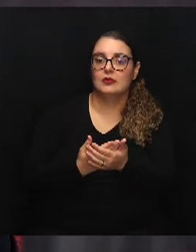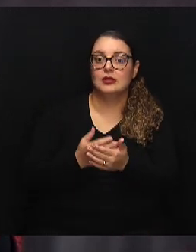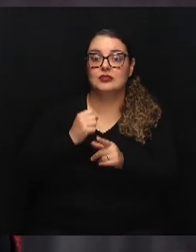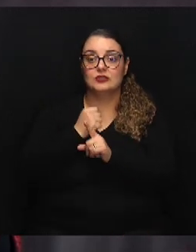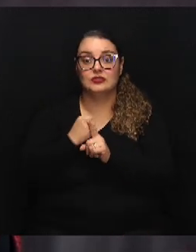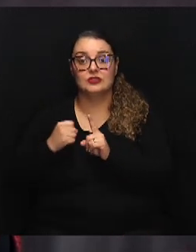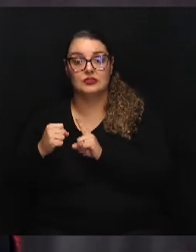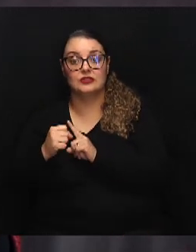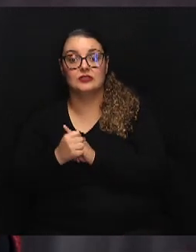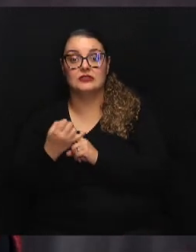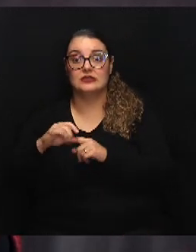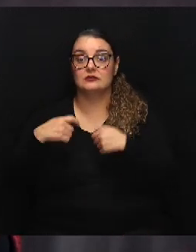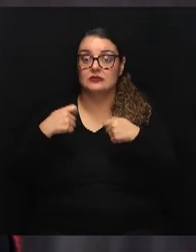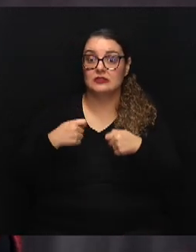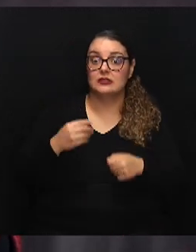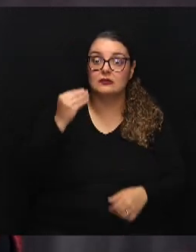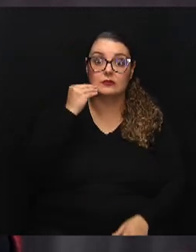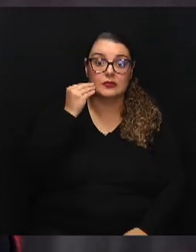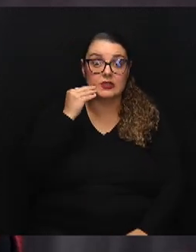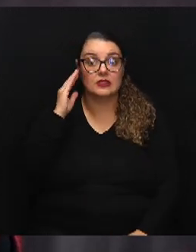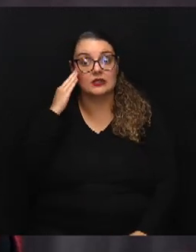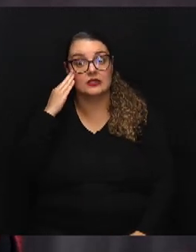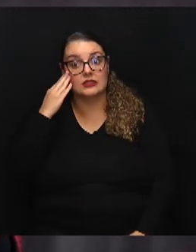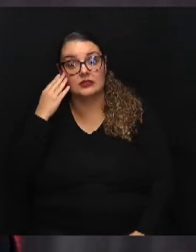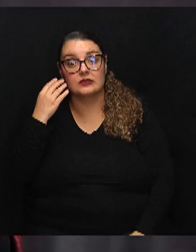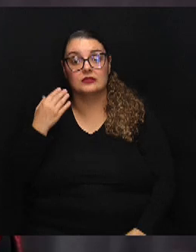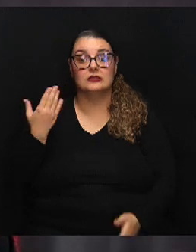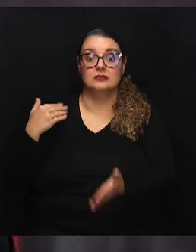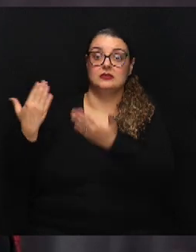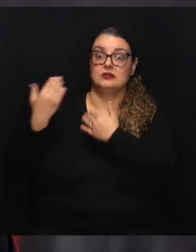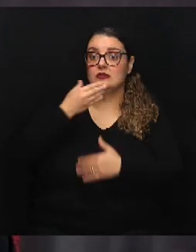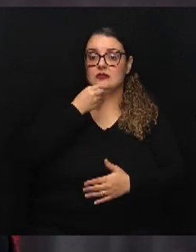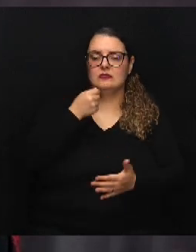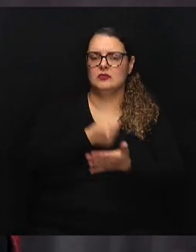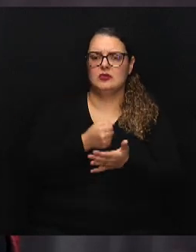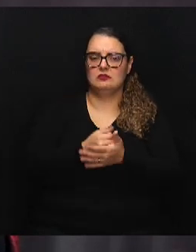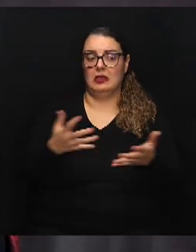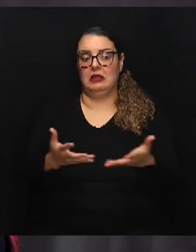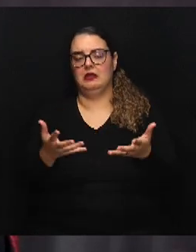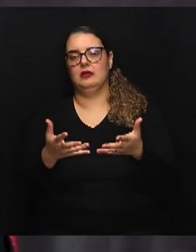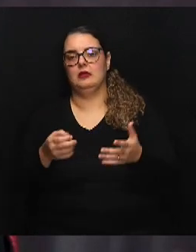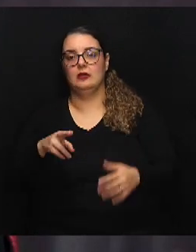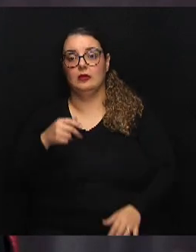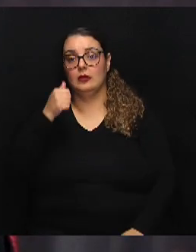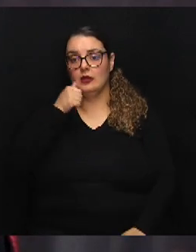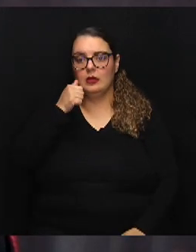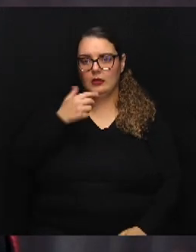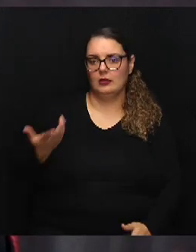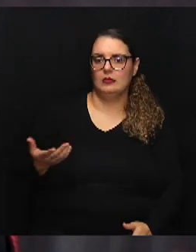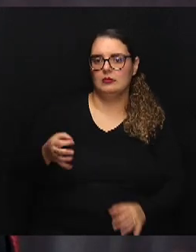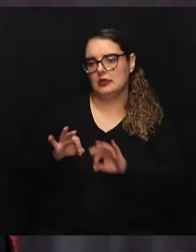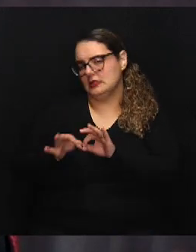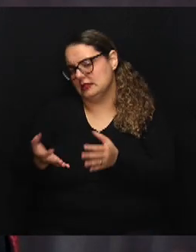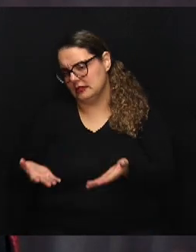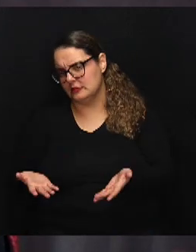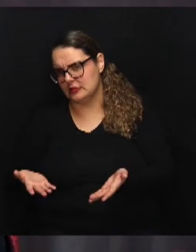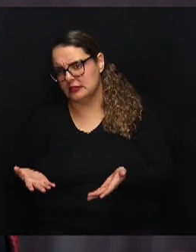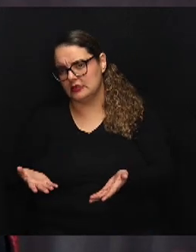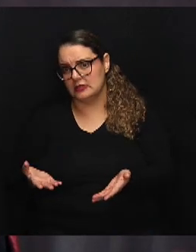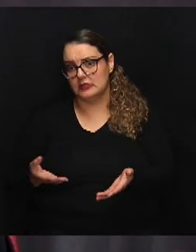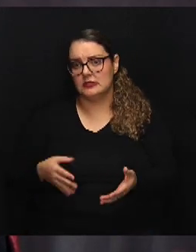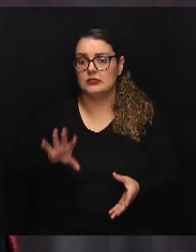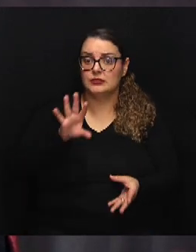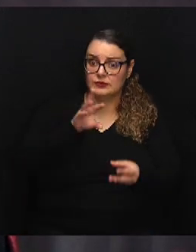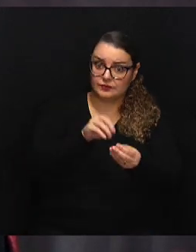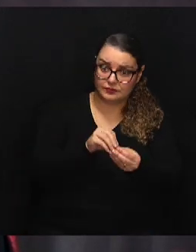sociologia, se for o caso, para tentar entender se antigamente os homens eram mais atirados ou se as mulheres é que eram mais simples. Se chegar a uma